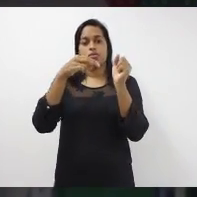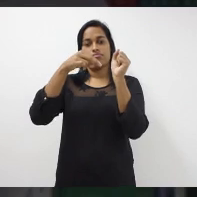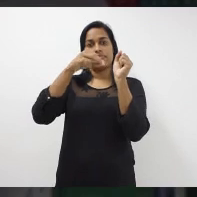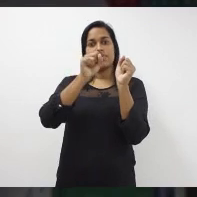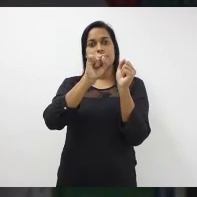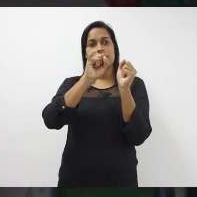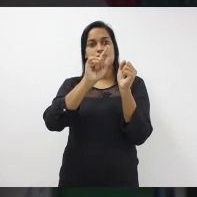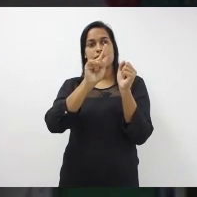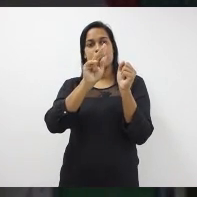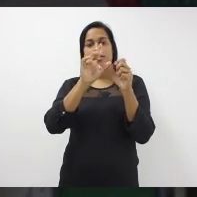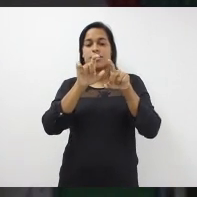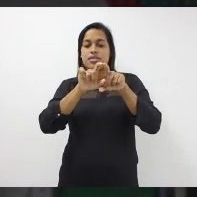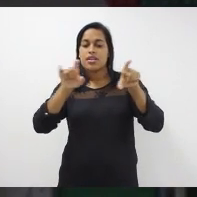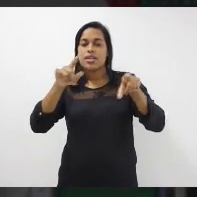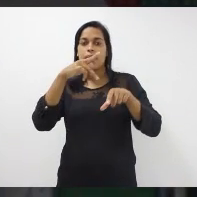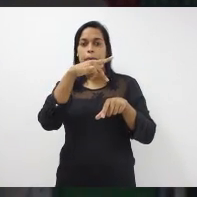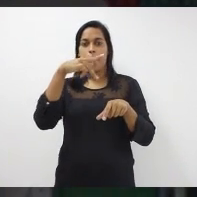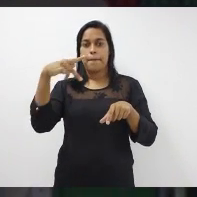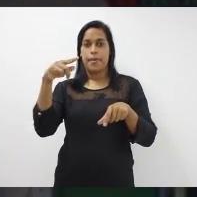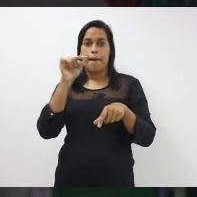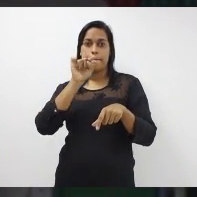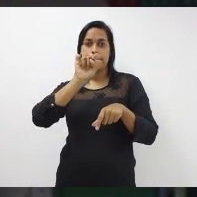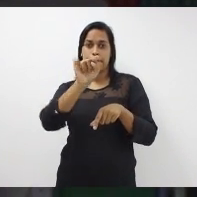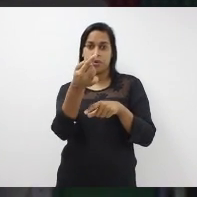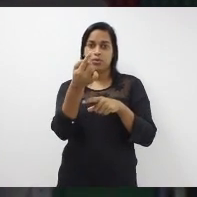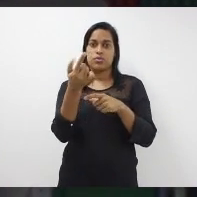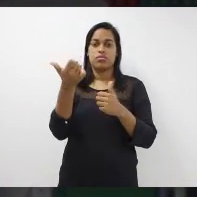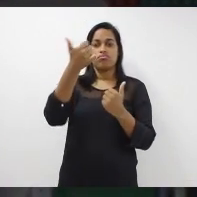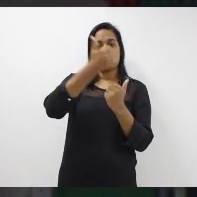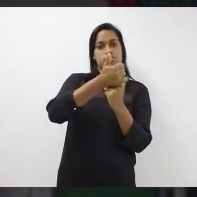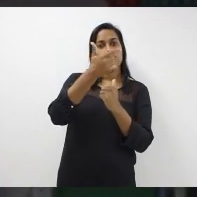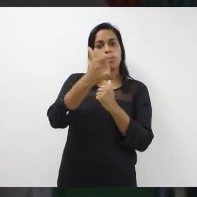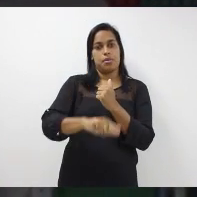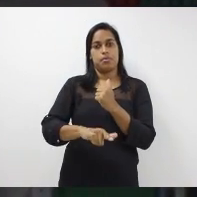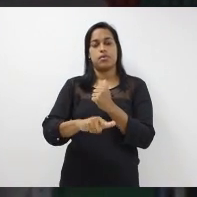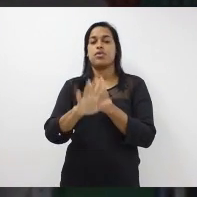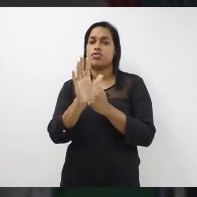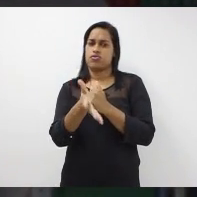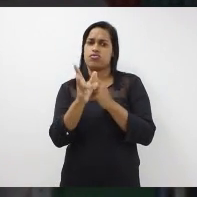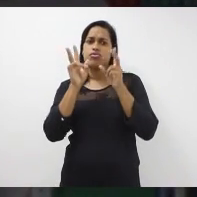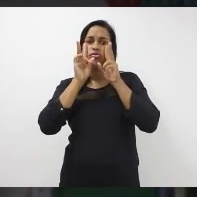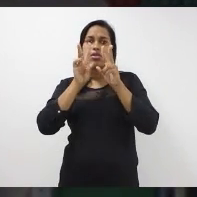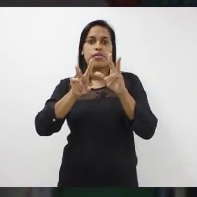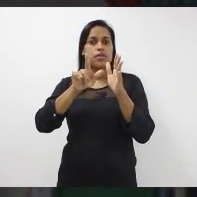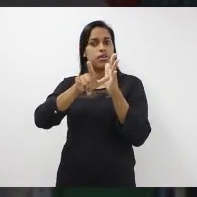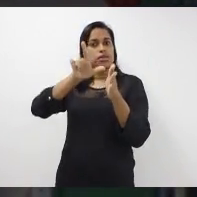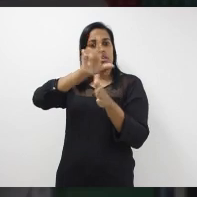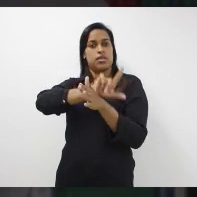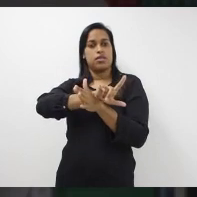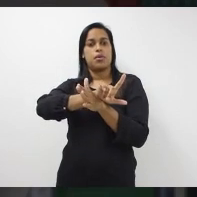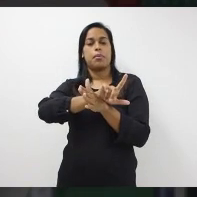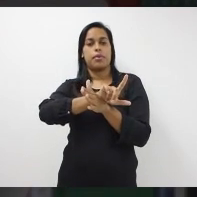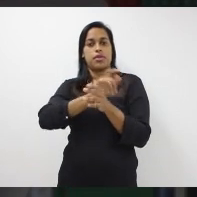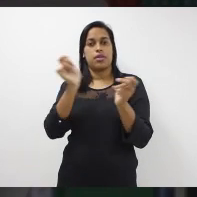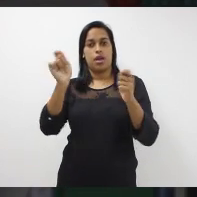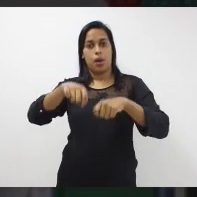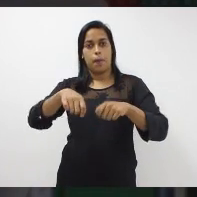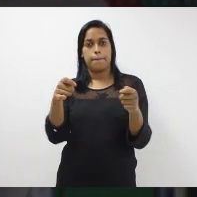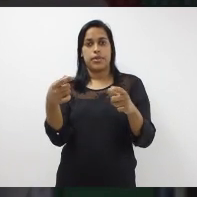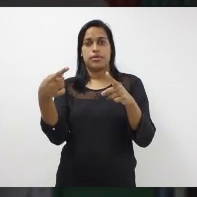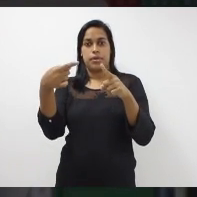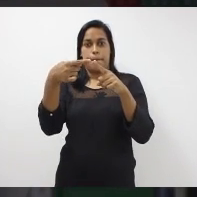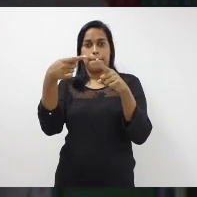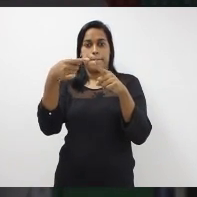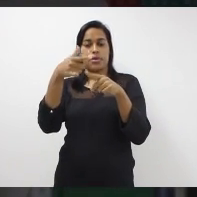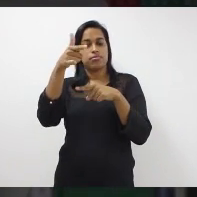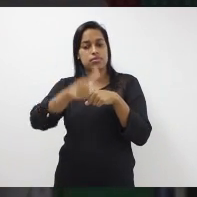ser denominado ponto de reposição ou ponto de encomenda. Como a gente já viu anteriormente na competência anterior, ponto de